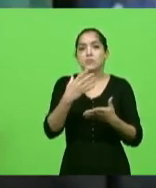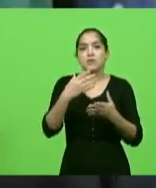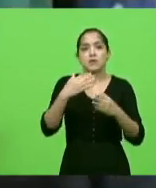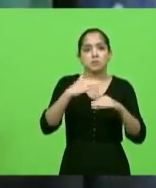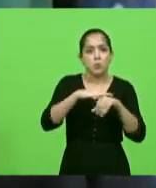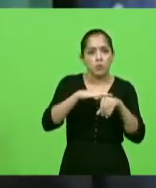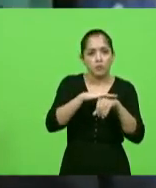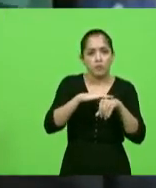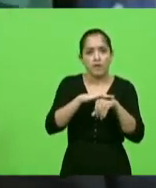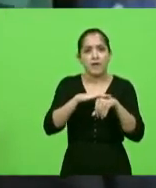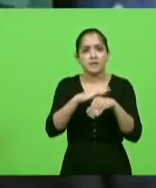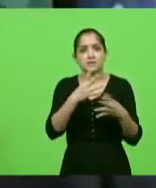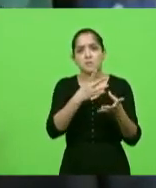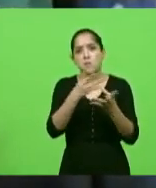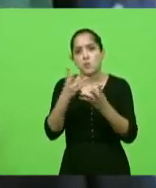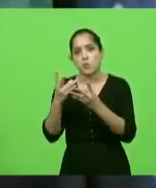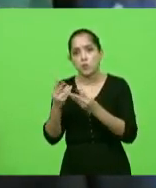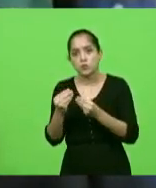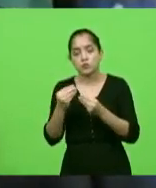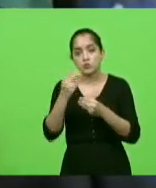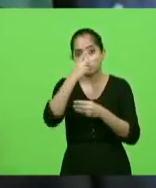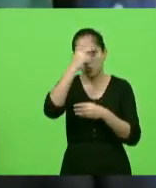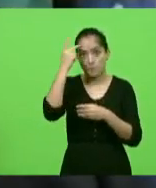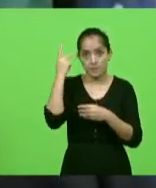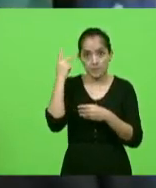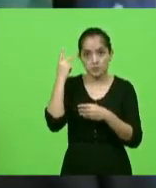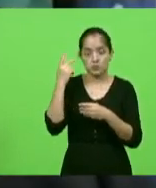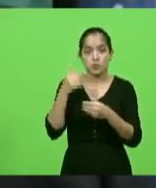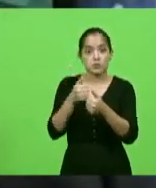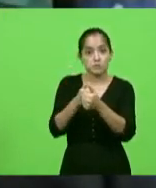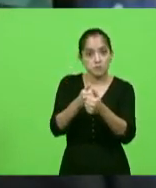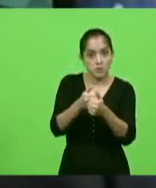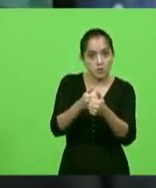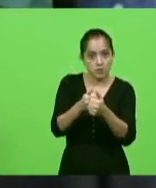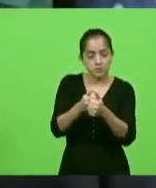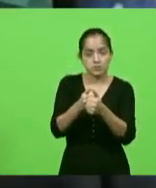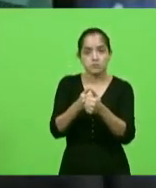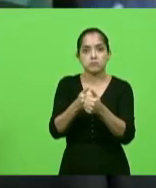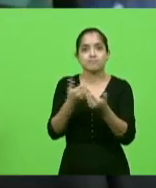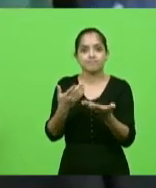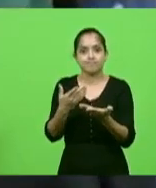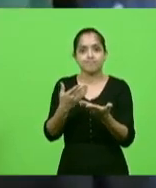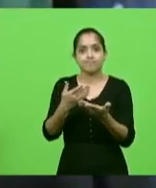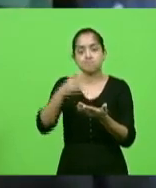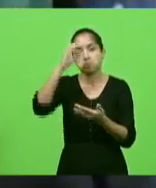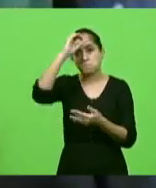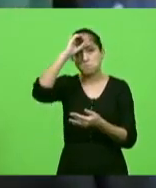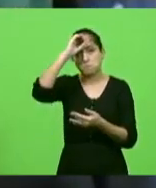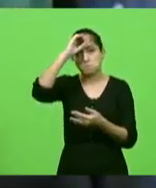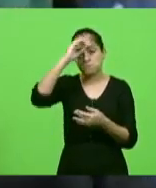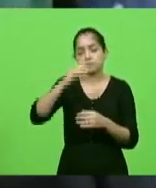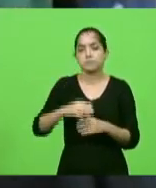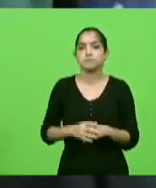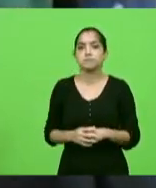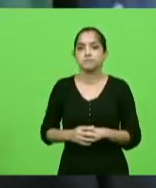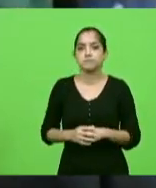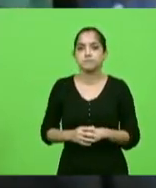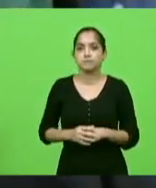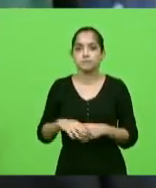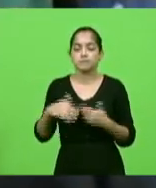diários de Carlos Rogério da Silva com pessoas aparentemente fracos leva abrir a sua inocência Ferraz